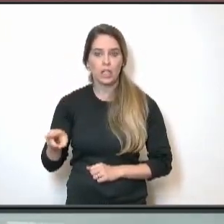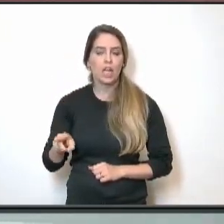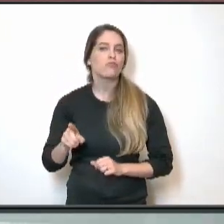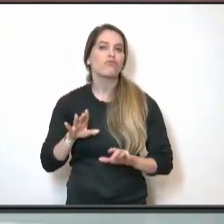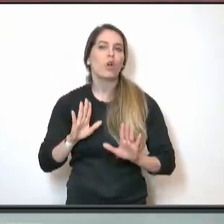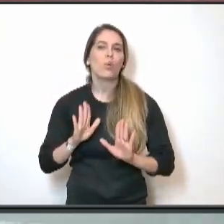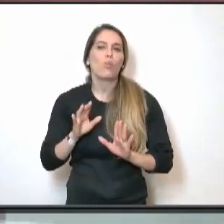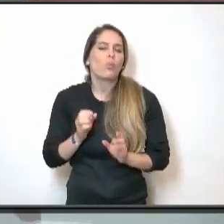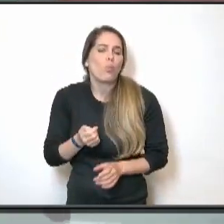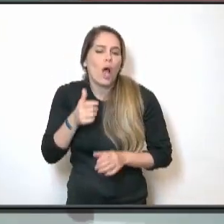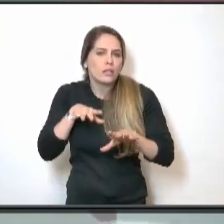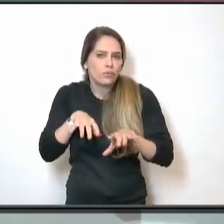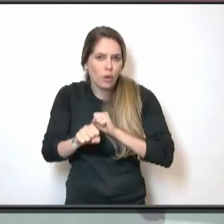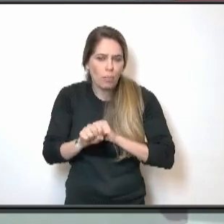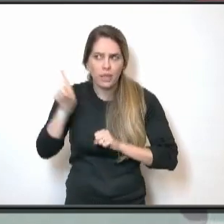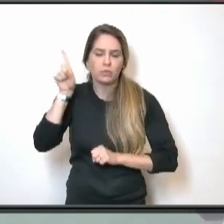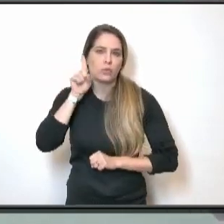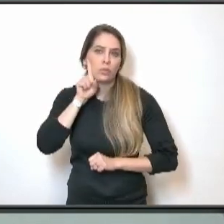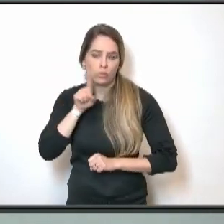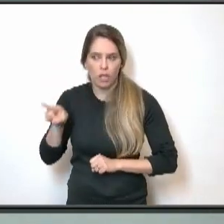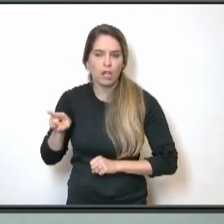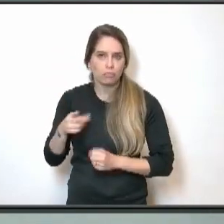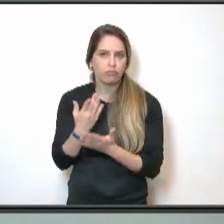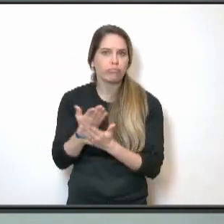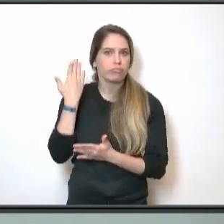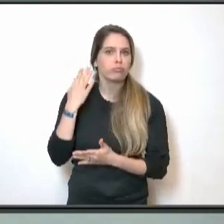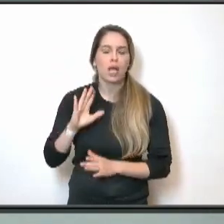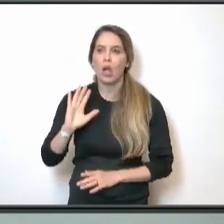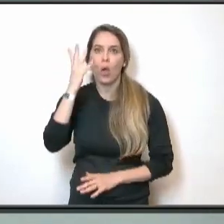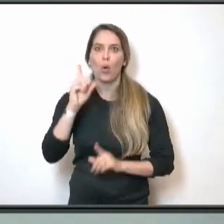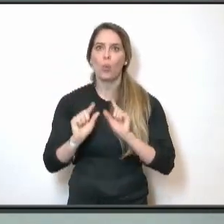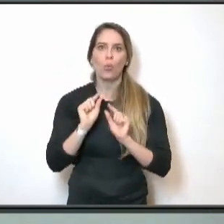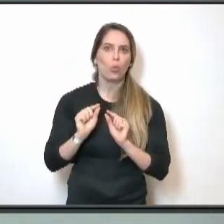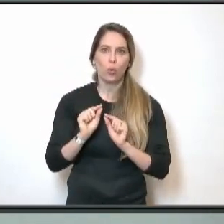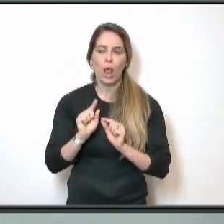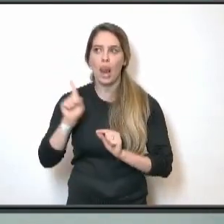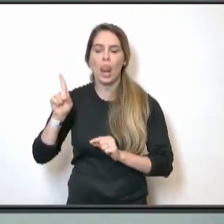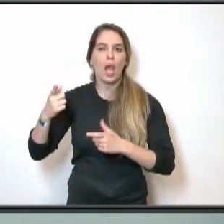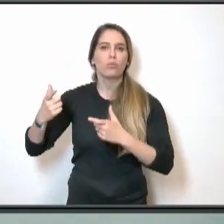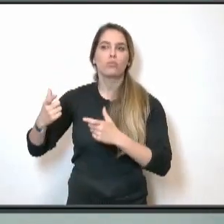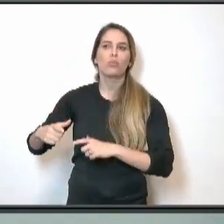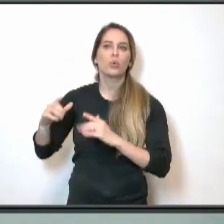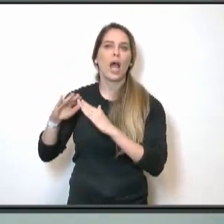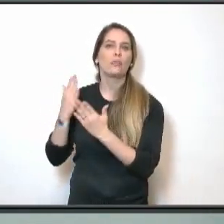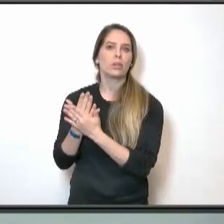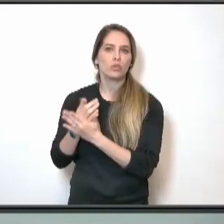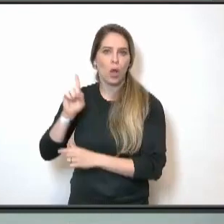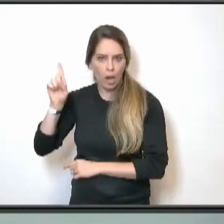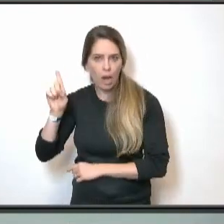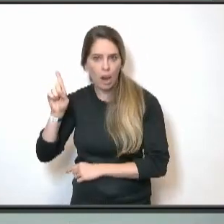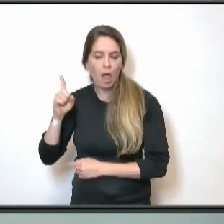graduação, lá nos Estados Unidos, aconteceu algo tremendo em Wheaton College, que era o ambiente